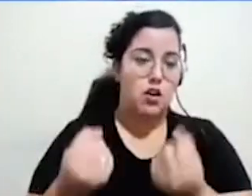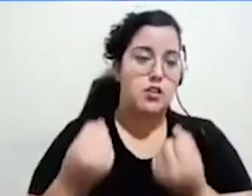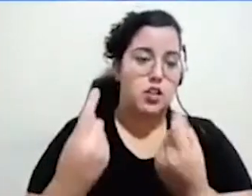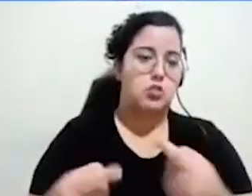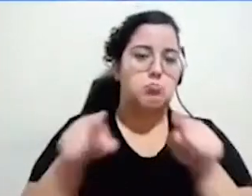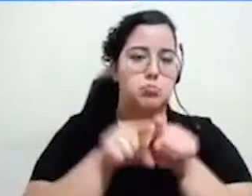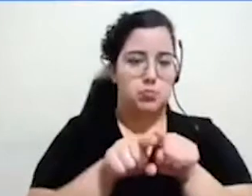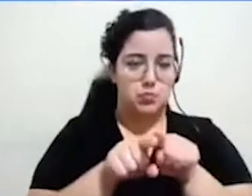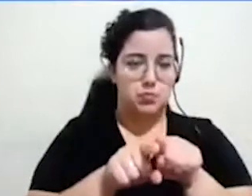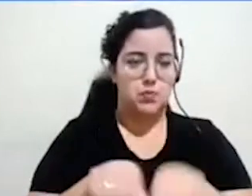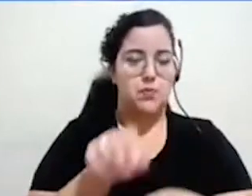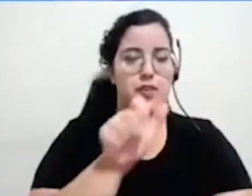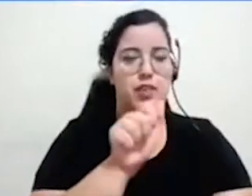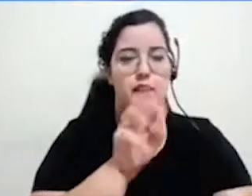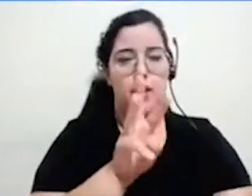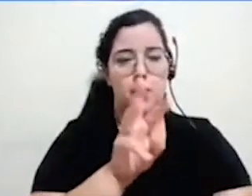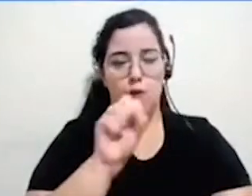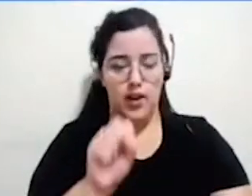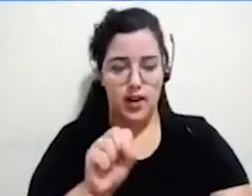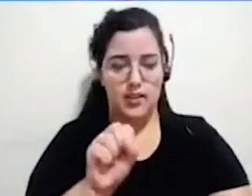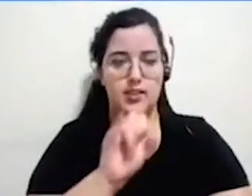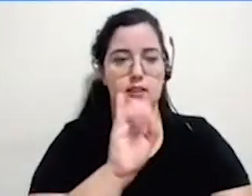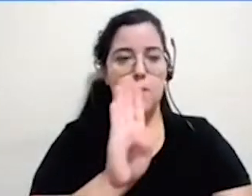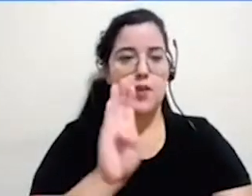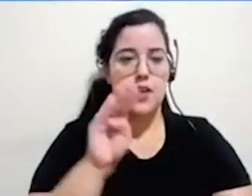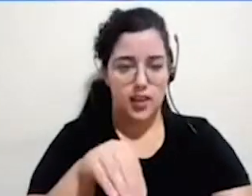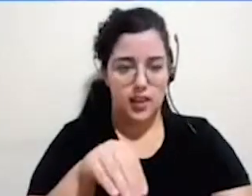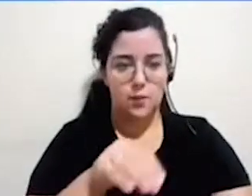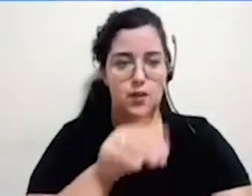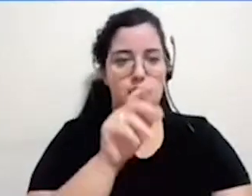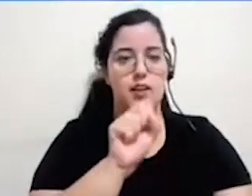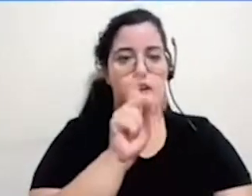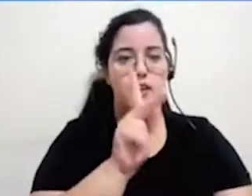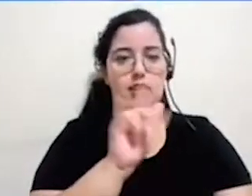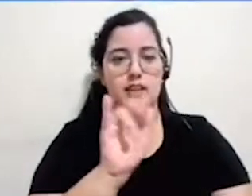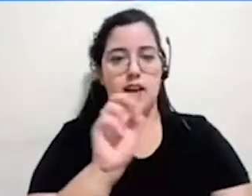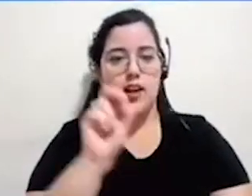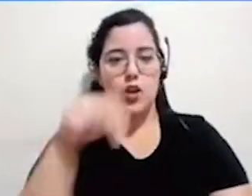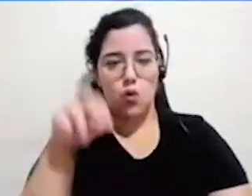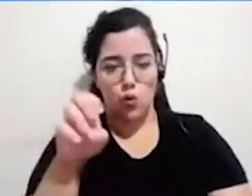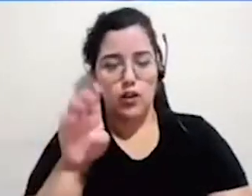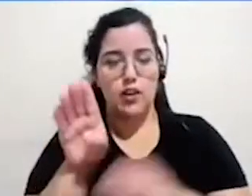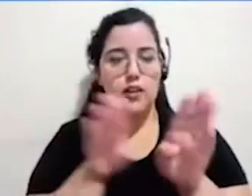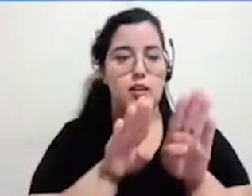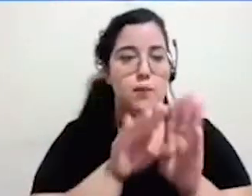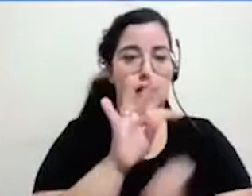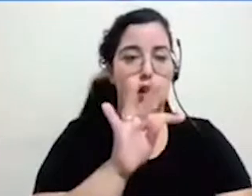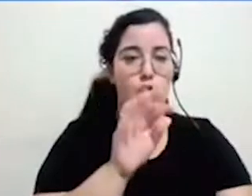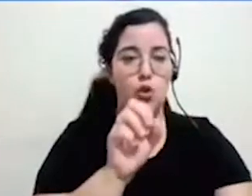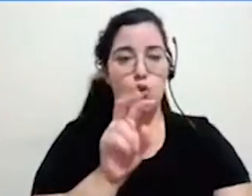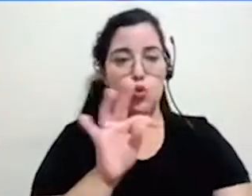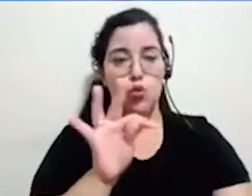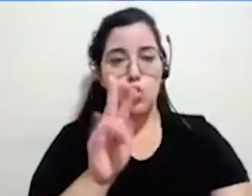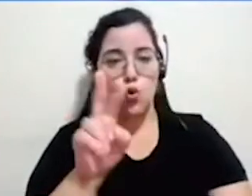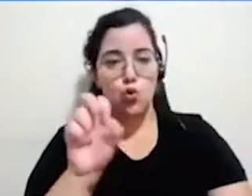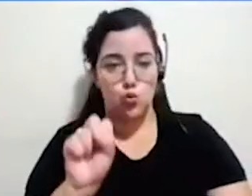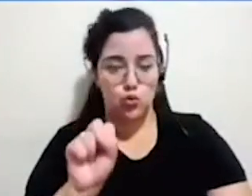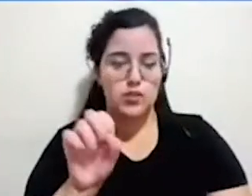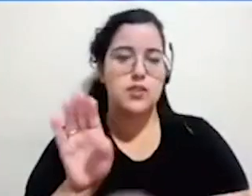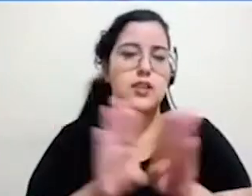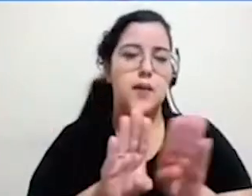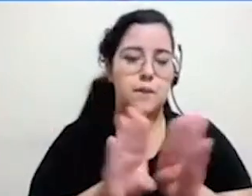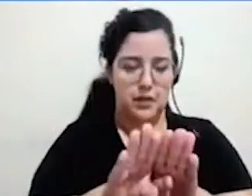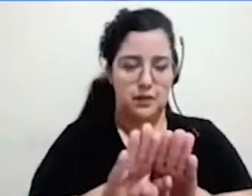AWS, Caesbra, IBM, SkyOne e TOTVS. A gente segue agora aqui com a nossa